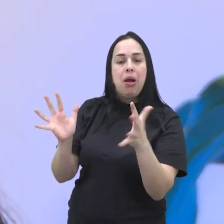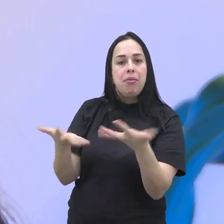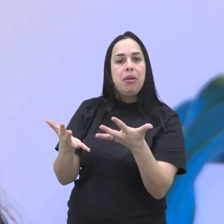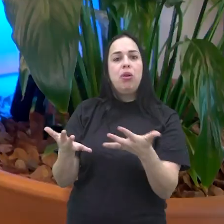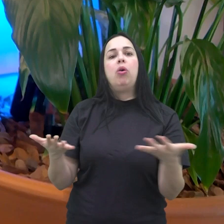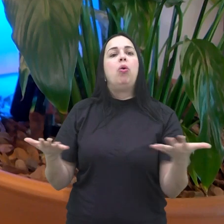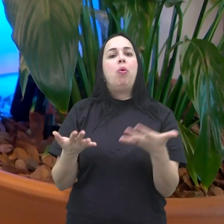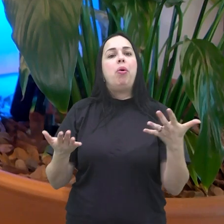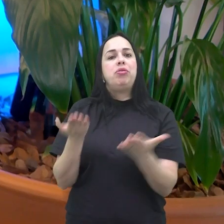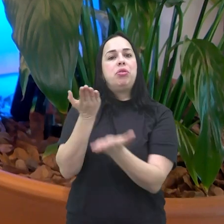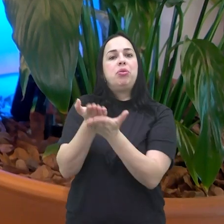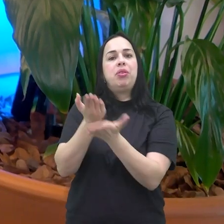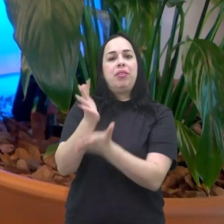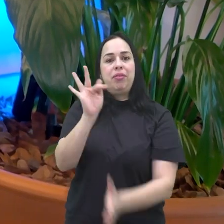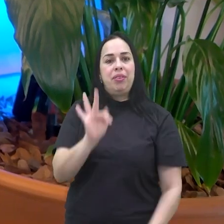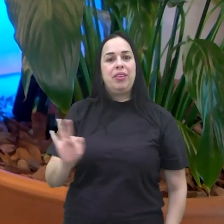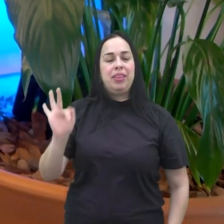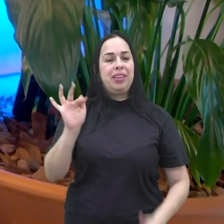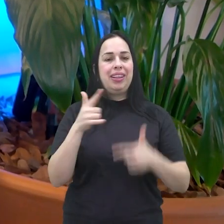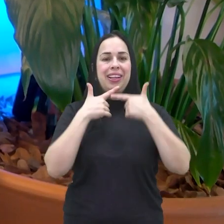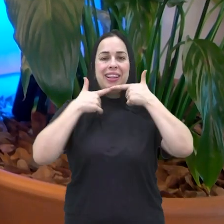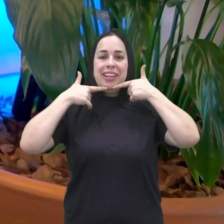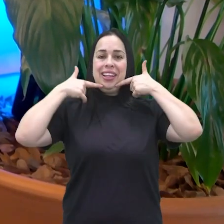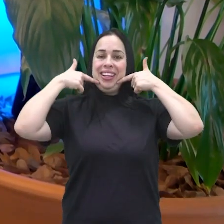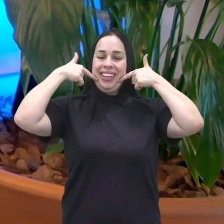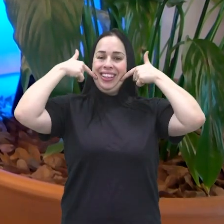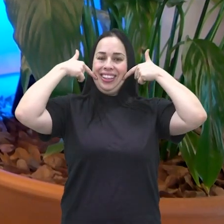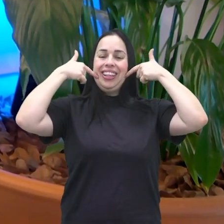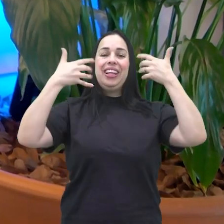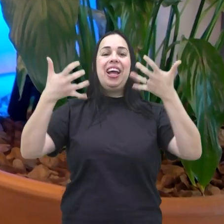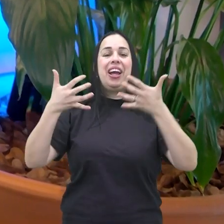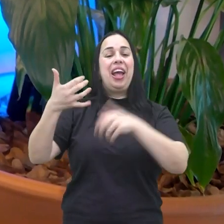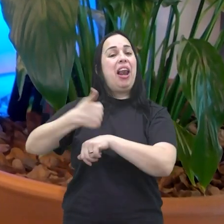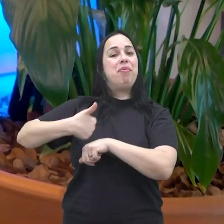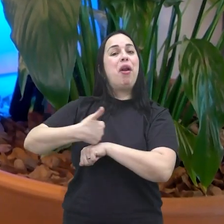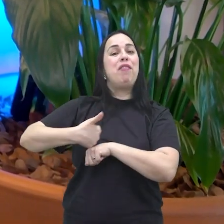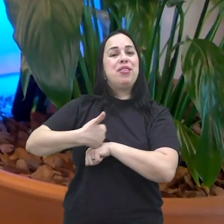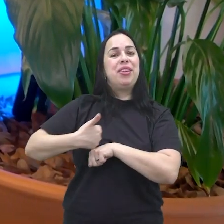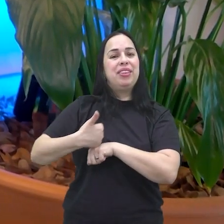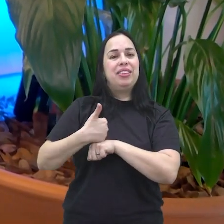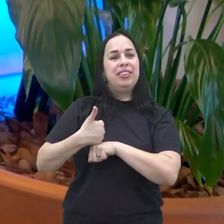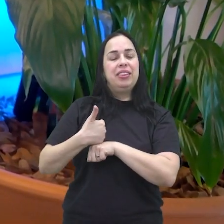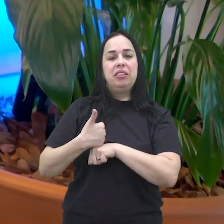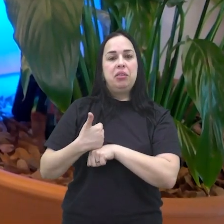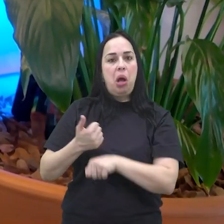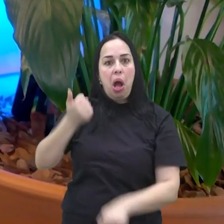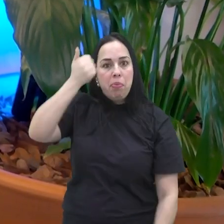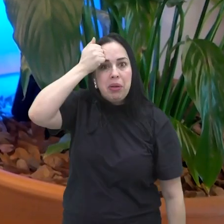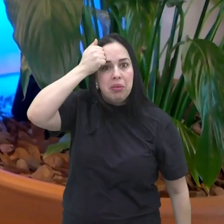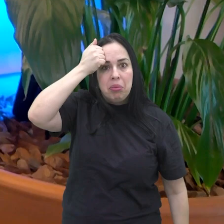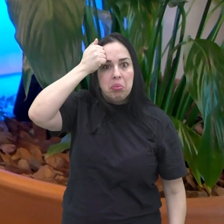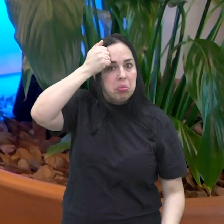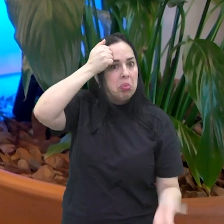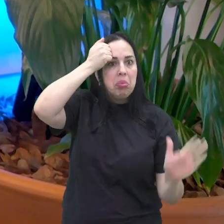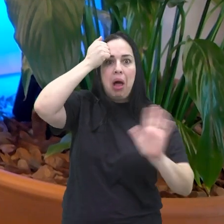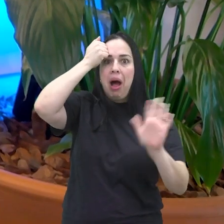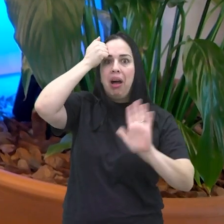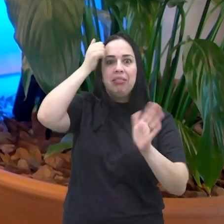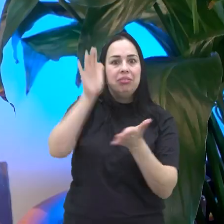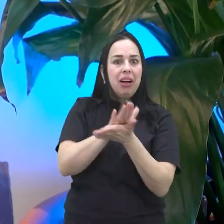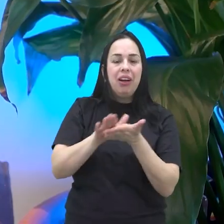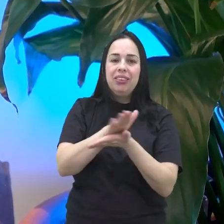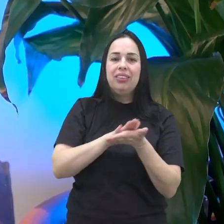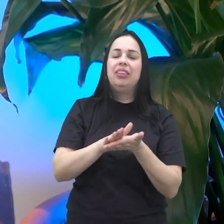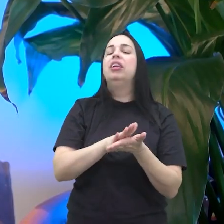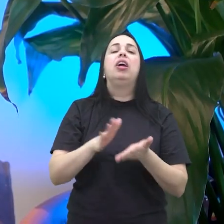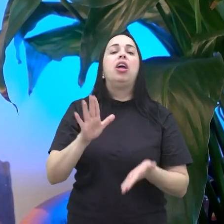família. Hoje, na universidade, ela é feliz com a chance de seguir carreira no que gosta e não se arrepende da escolha.